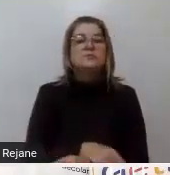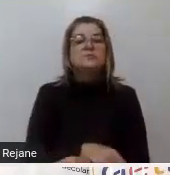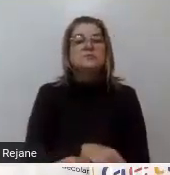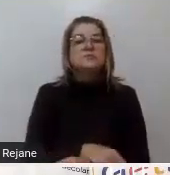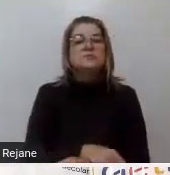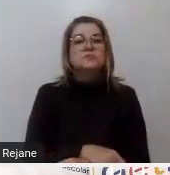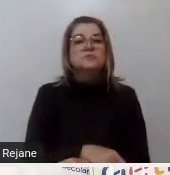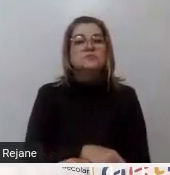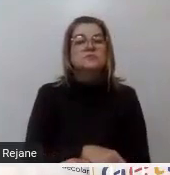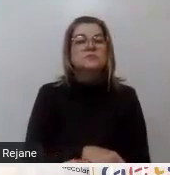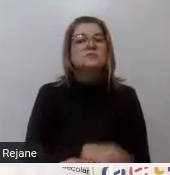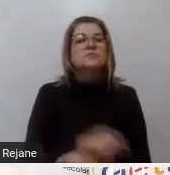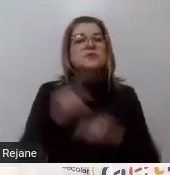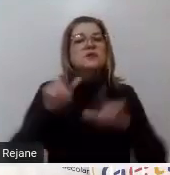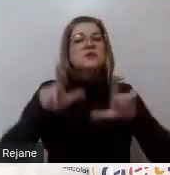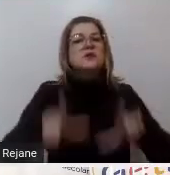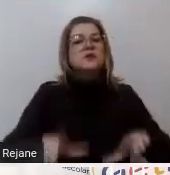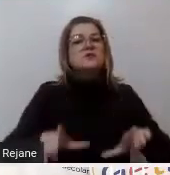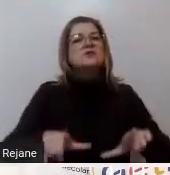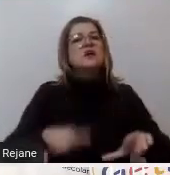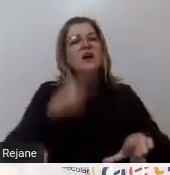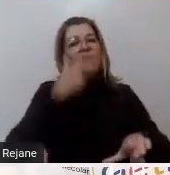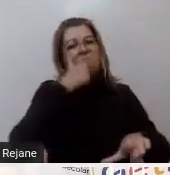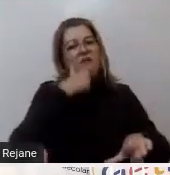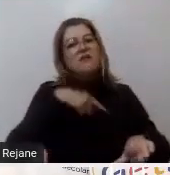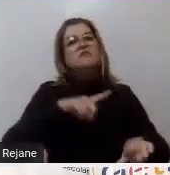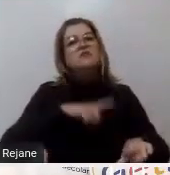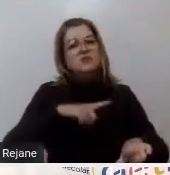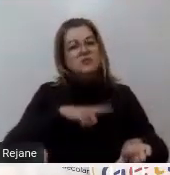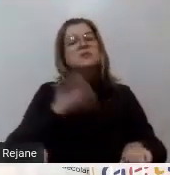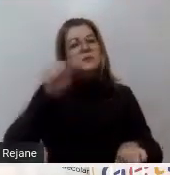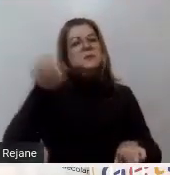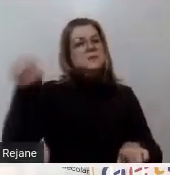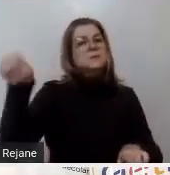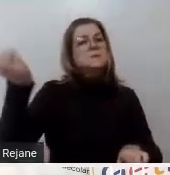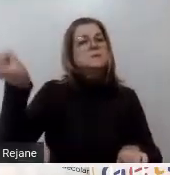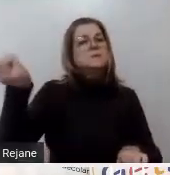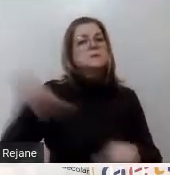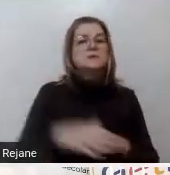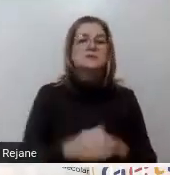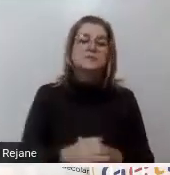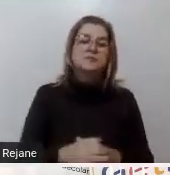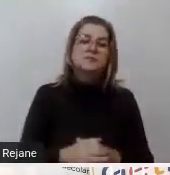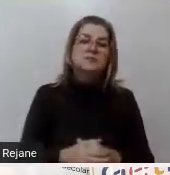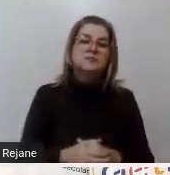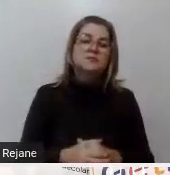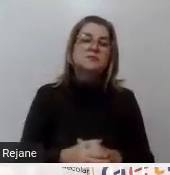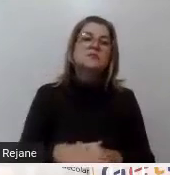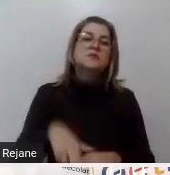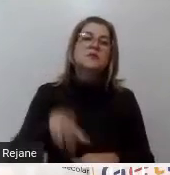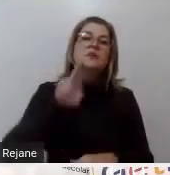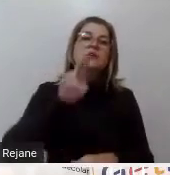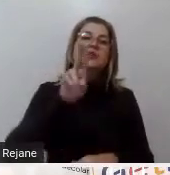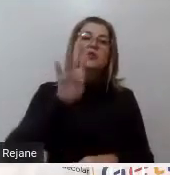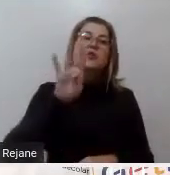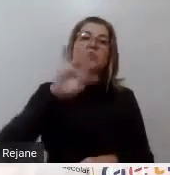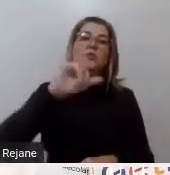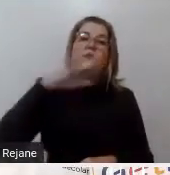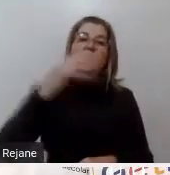Eu acho que até nessa sala mesmo, né, Célia? Eu ia falar isso, tá nessa sala. Eu já tenho uma rubrica pronta e